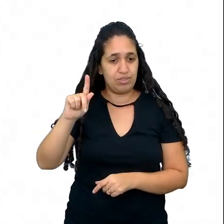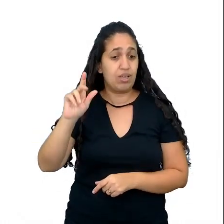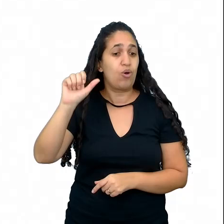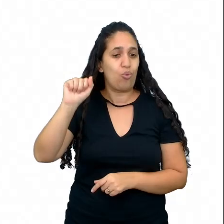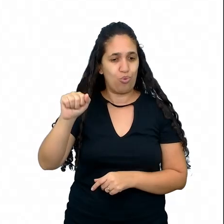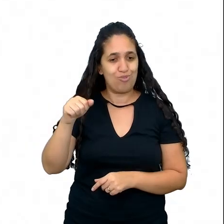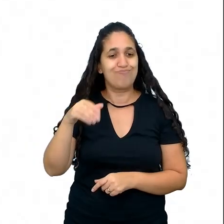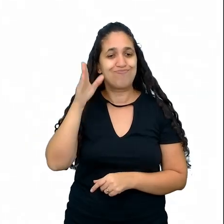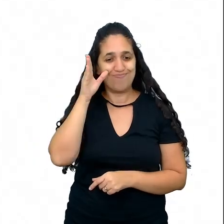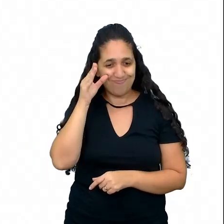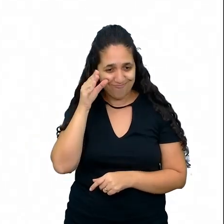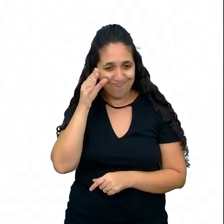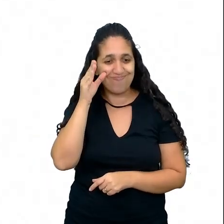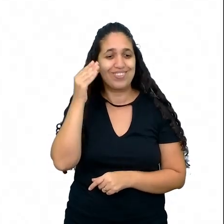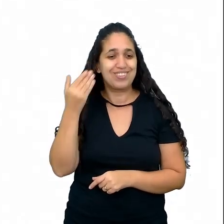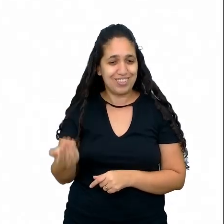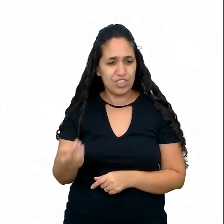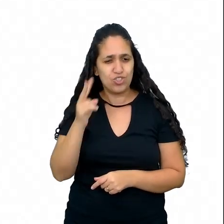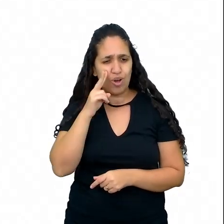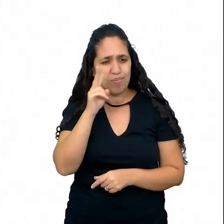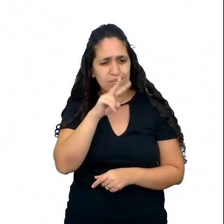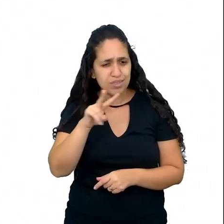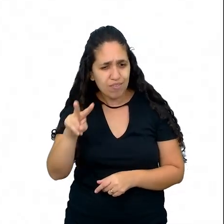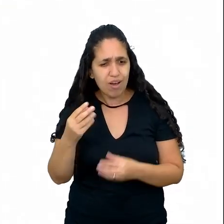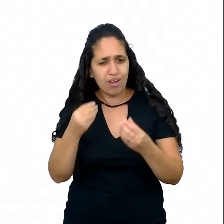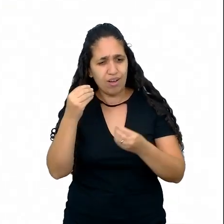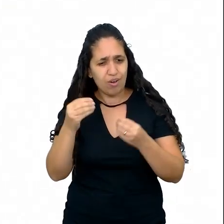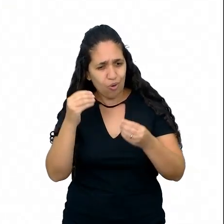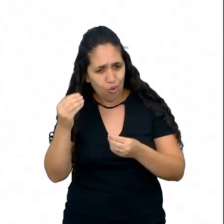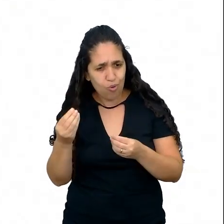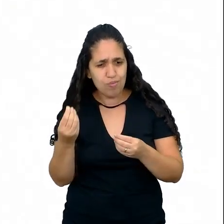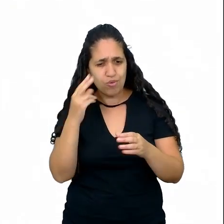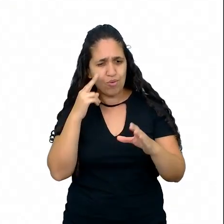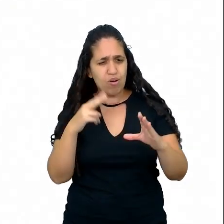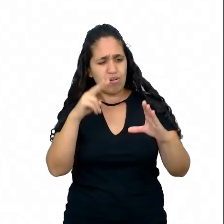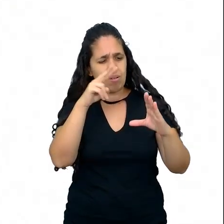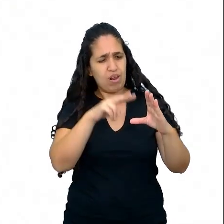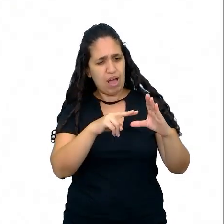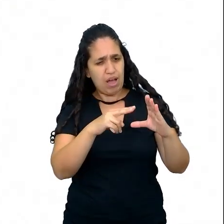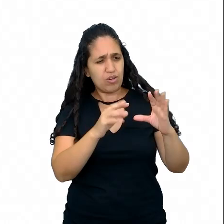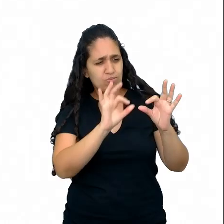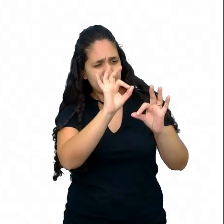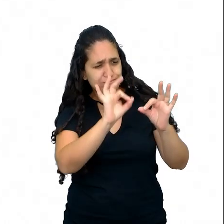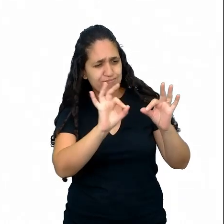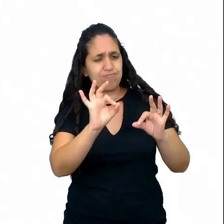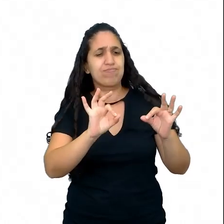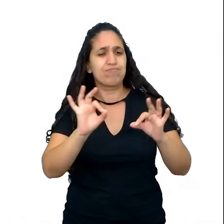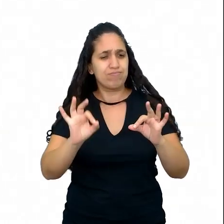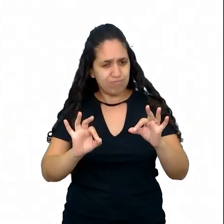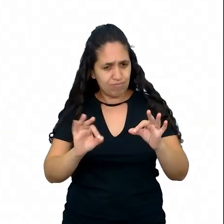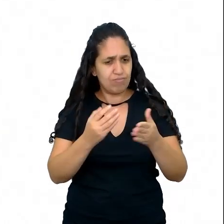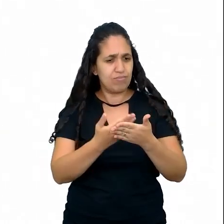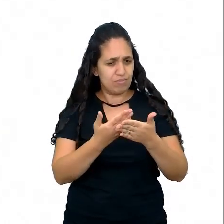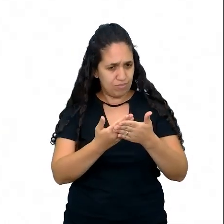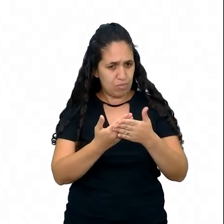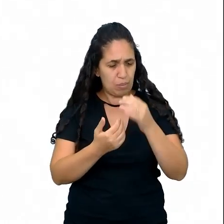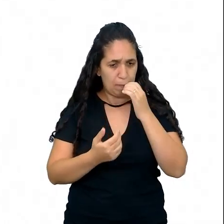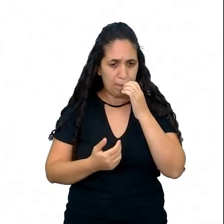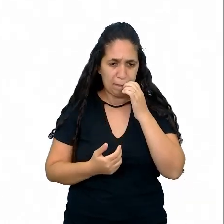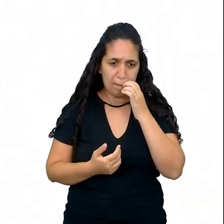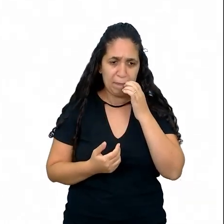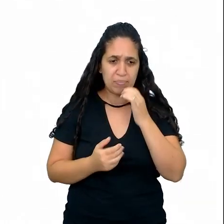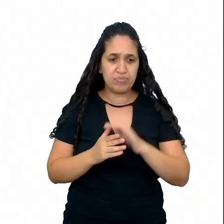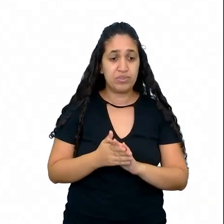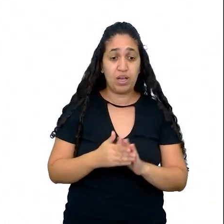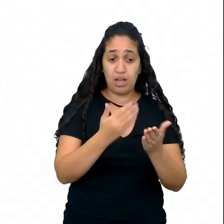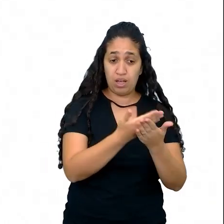Então, observar essa ideia dos ângulos para ver como que funciona, olhar como está trabalhando com esses ângulos aí para nós. E na